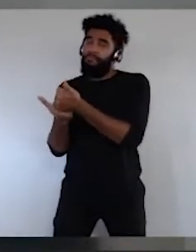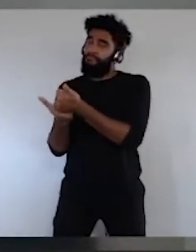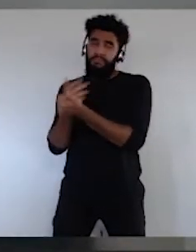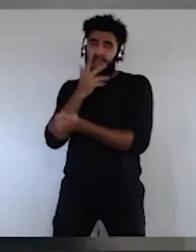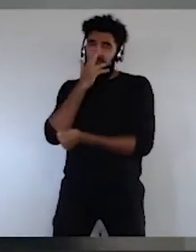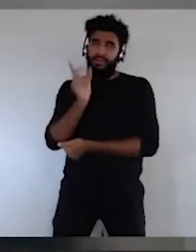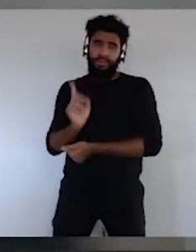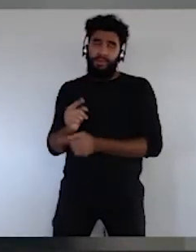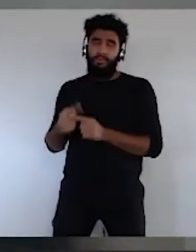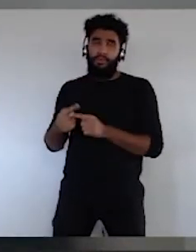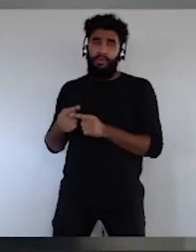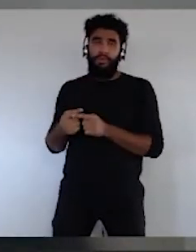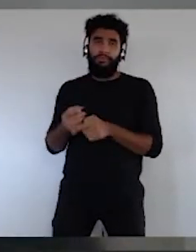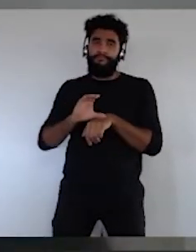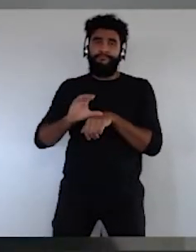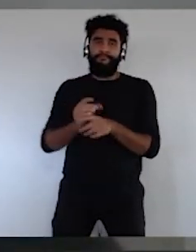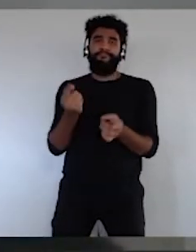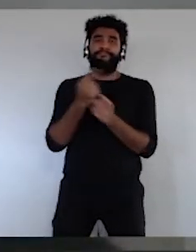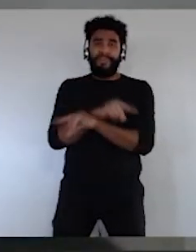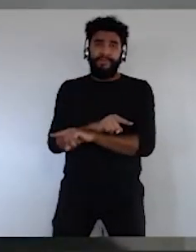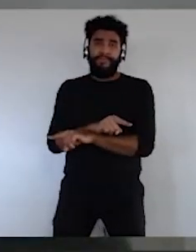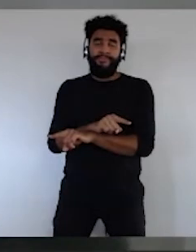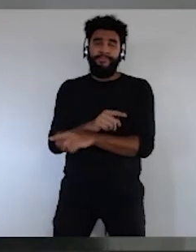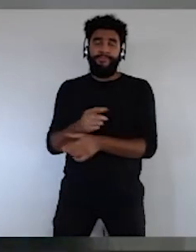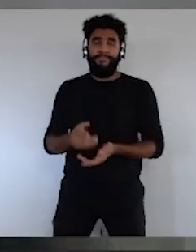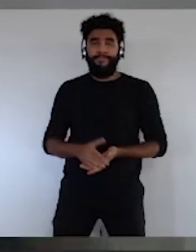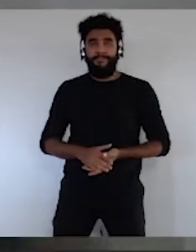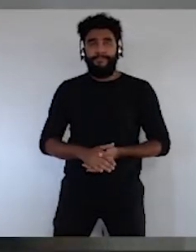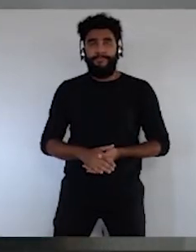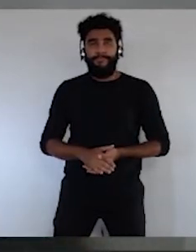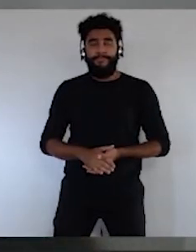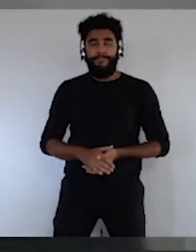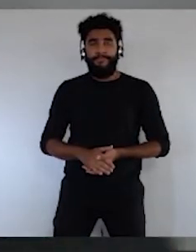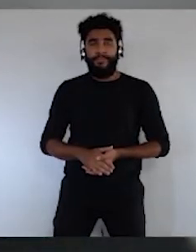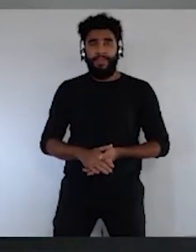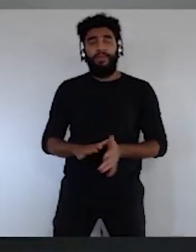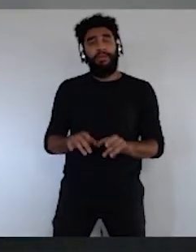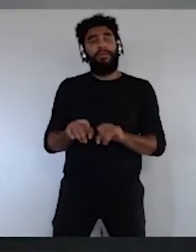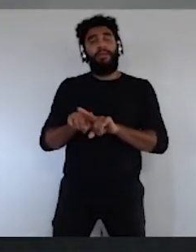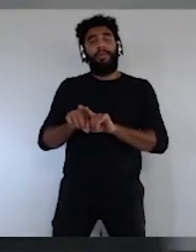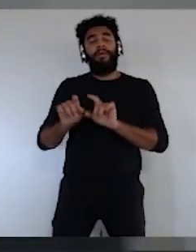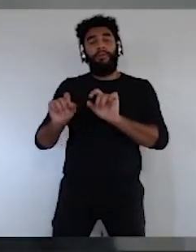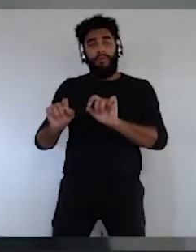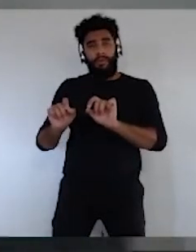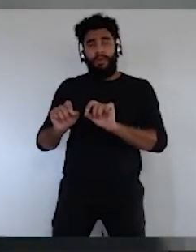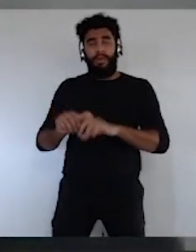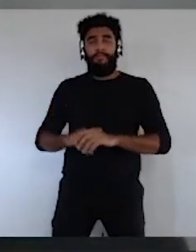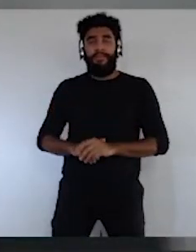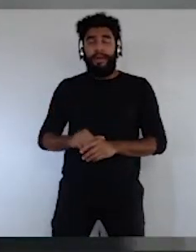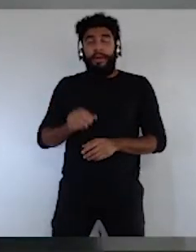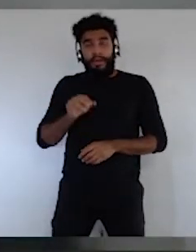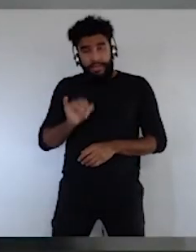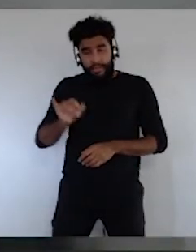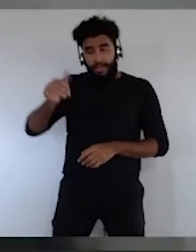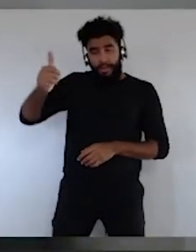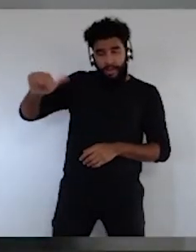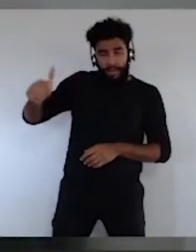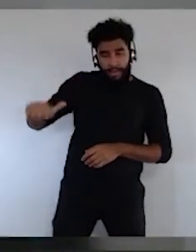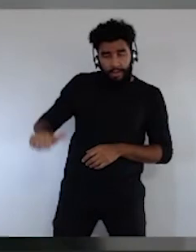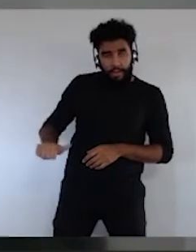se movimentar para modificar a Constituição para permitir a prisão após o julgamento de segundo grau. Isso acabou sendo